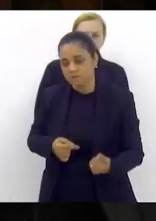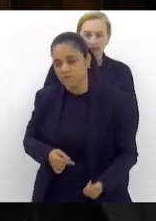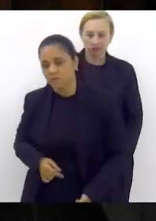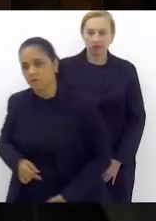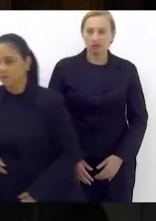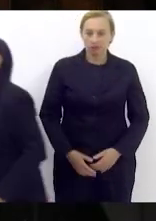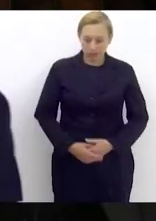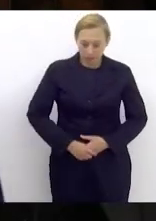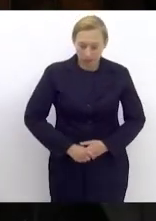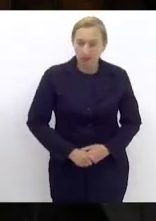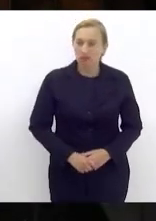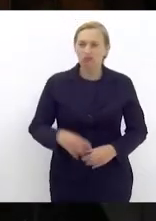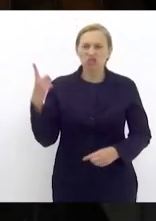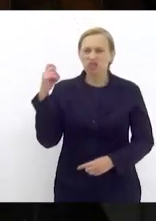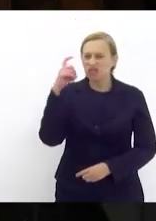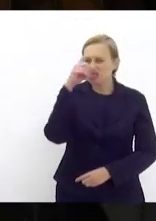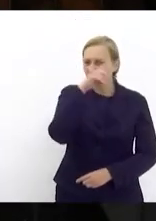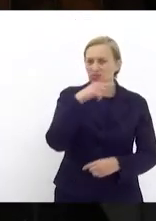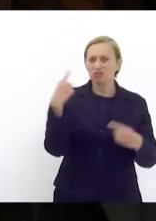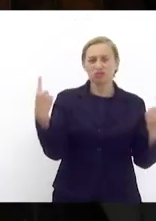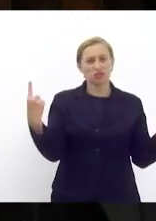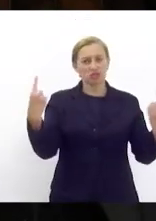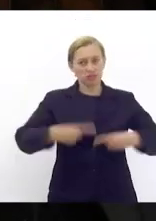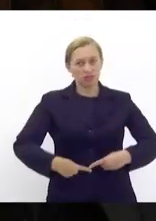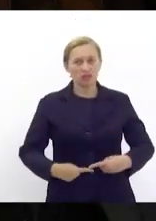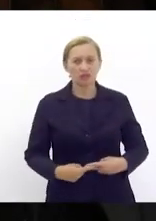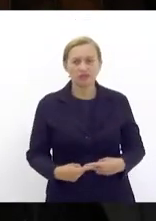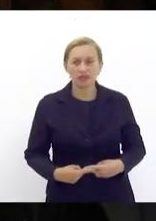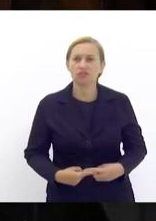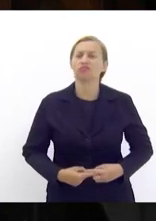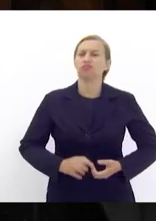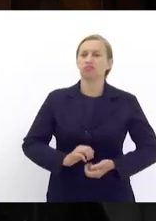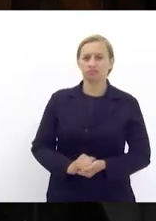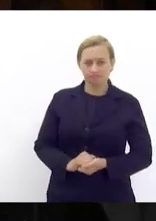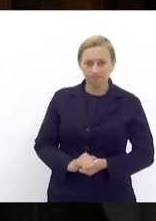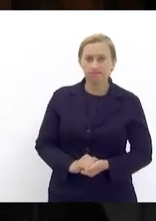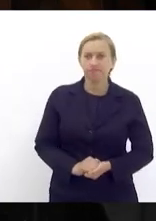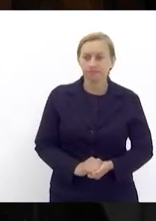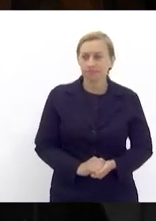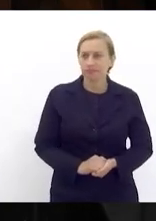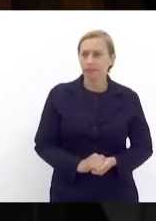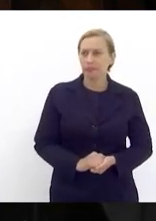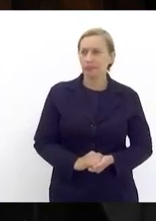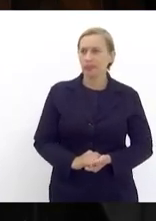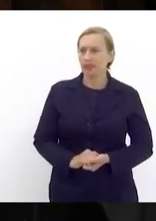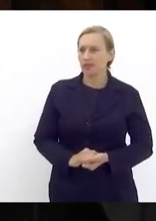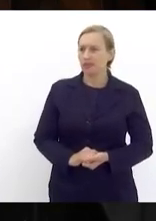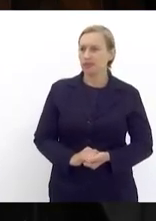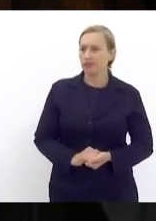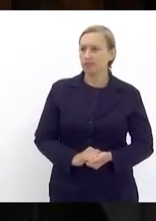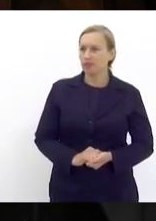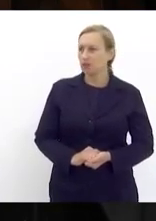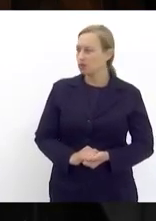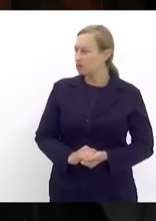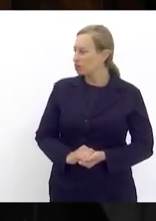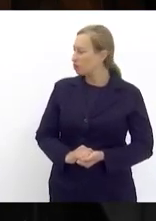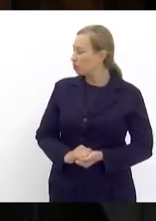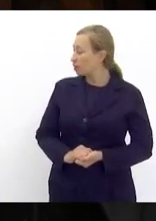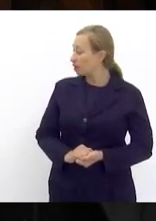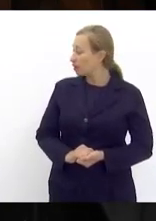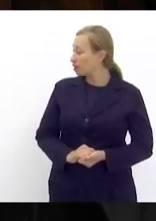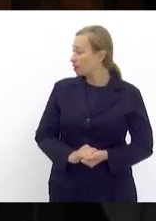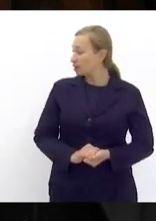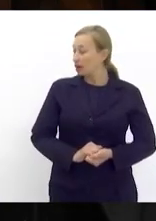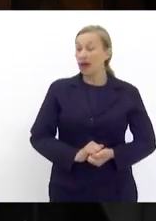cabe demagogia, não cabe retórica, cabe uma reflexão profunda para